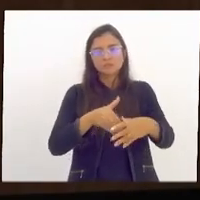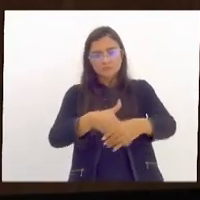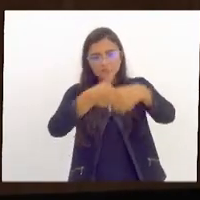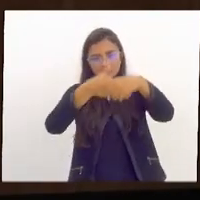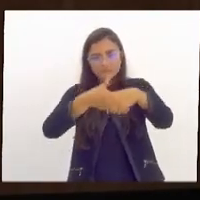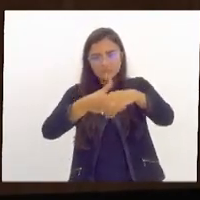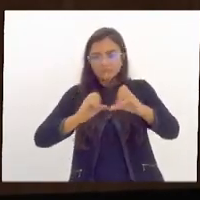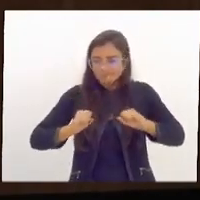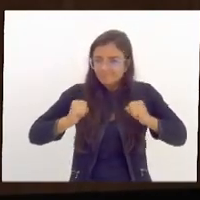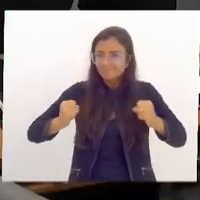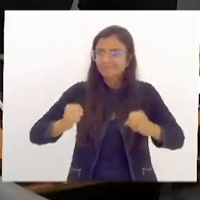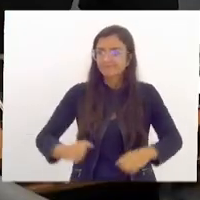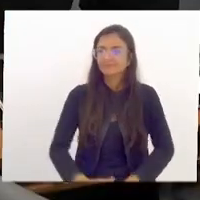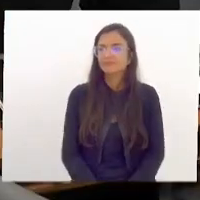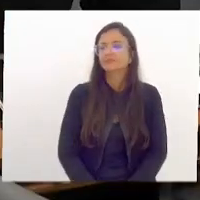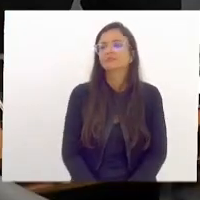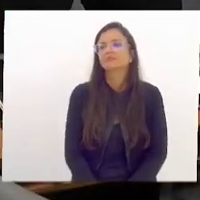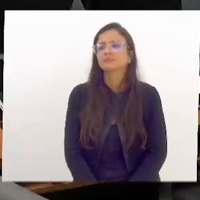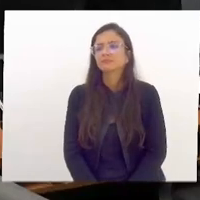querida Defensoria.